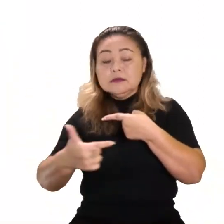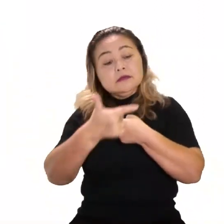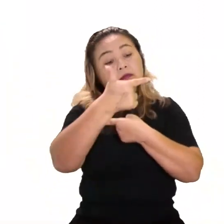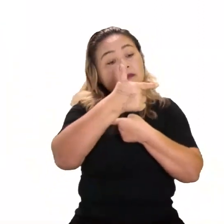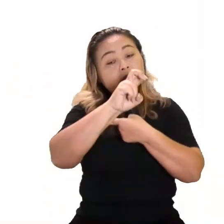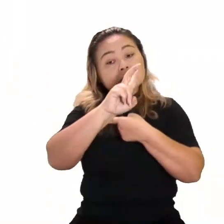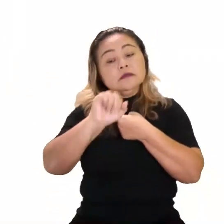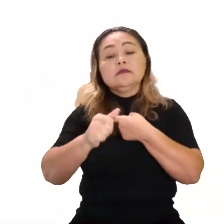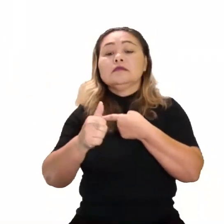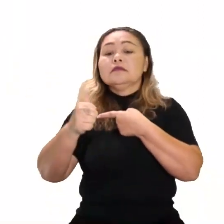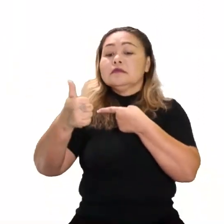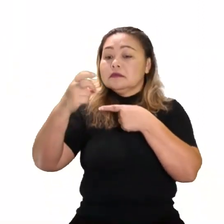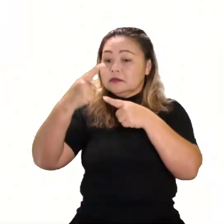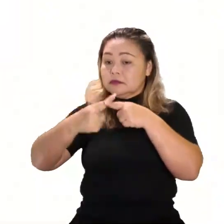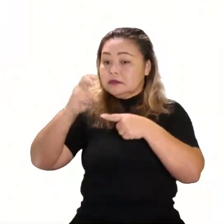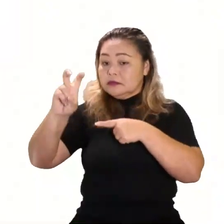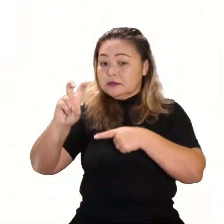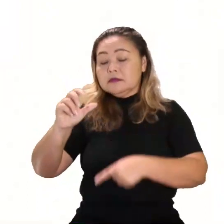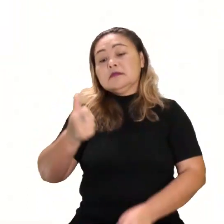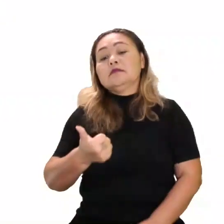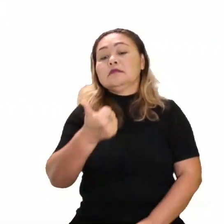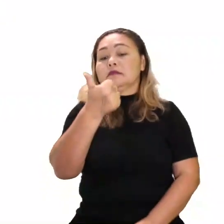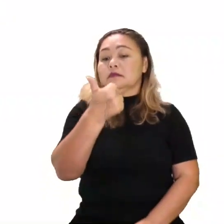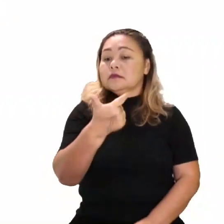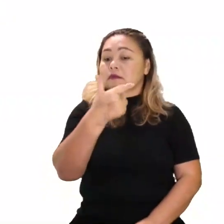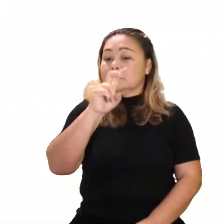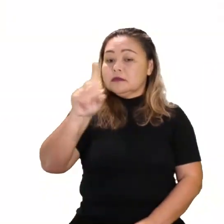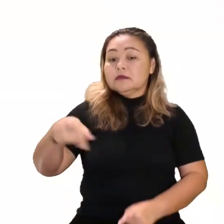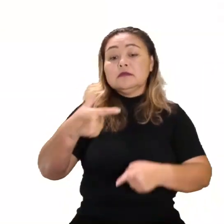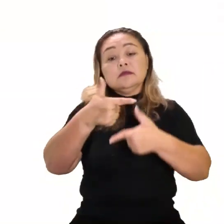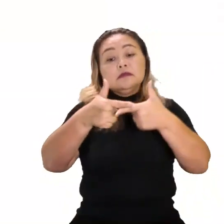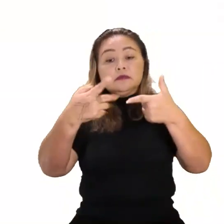5. 125. 125 dividido por 4.